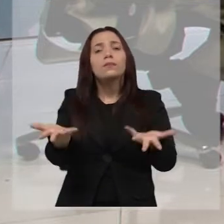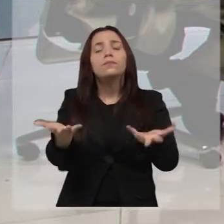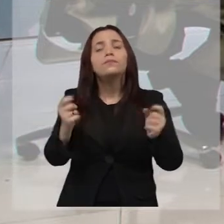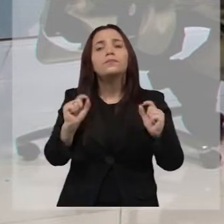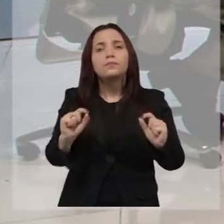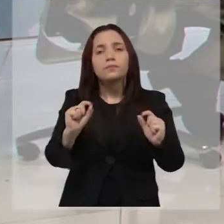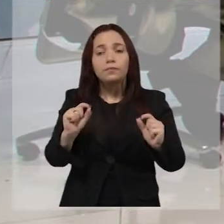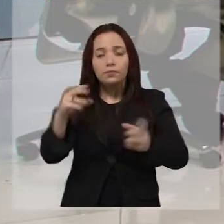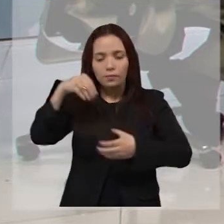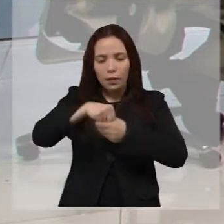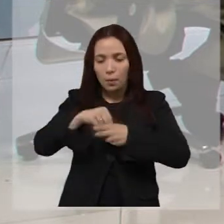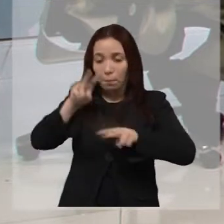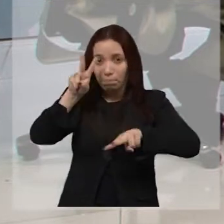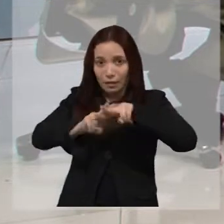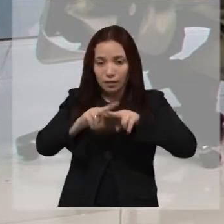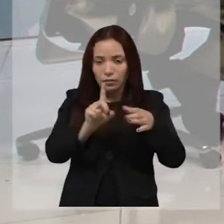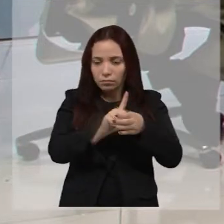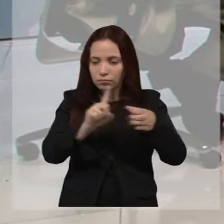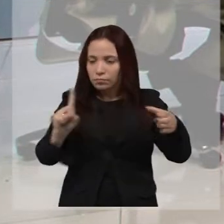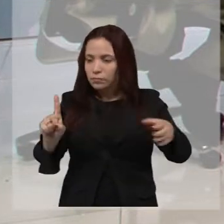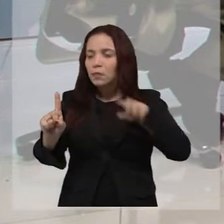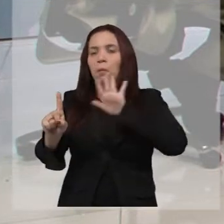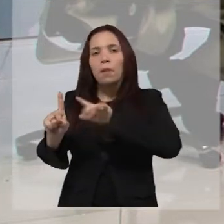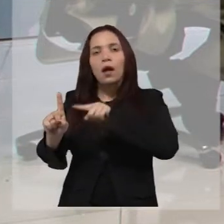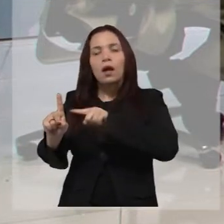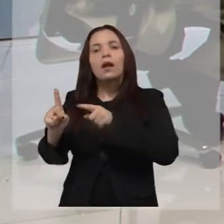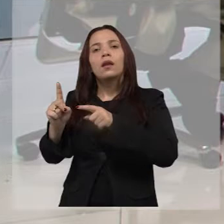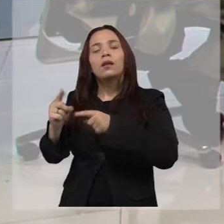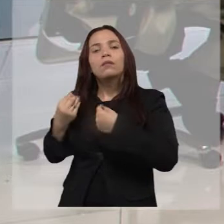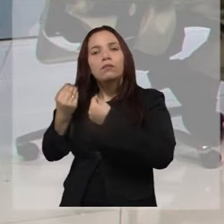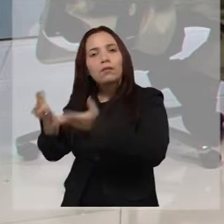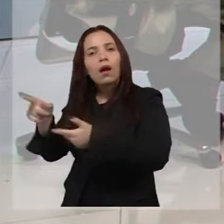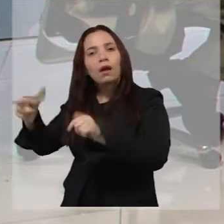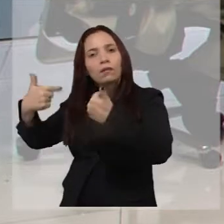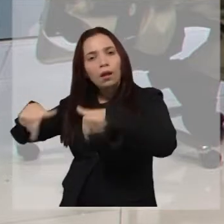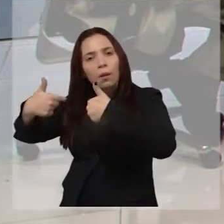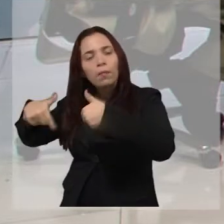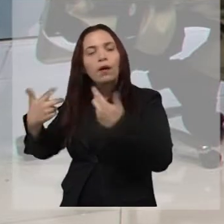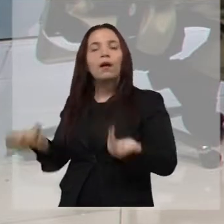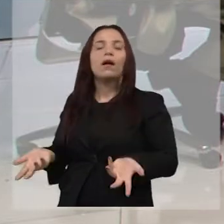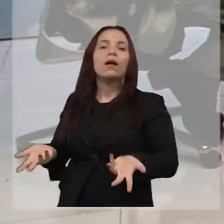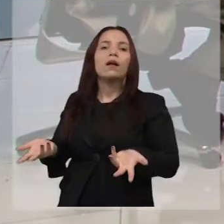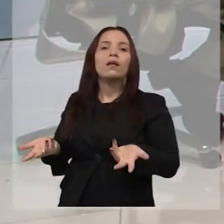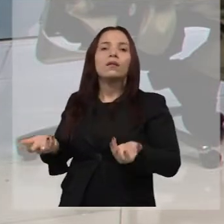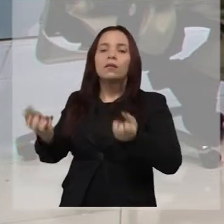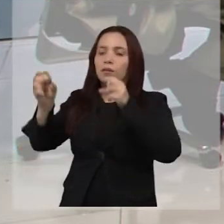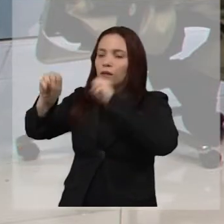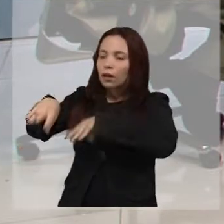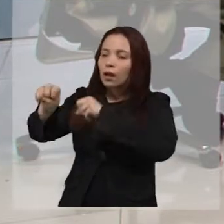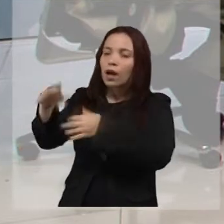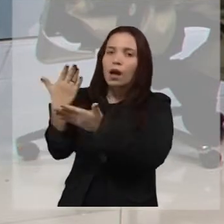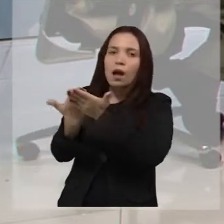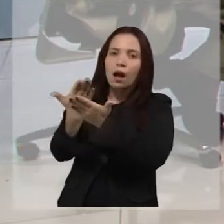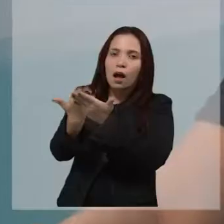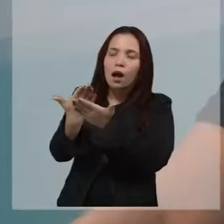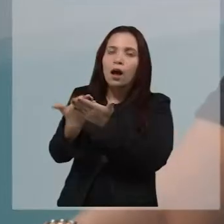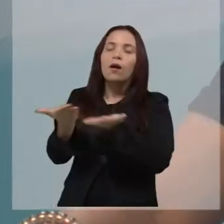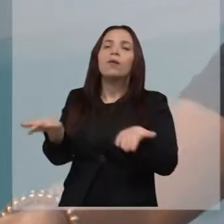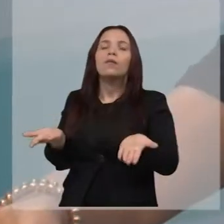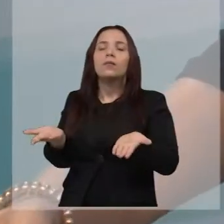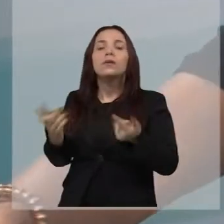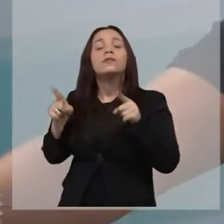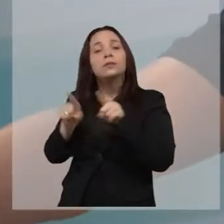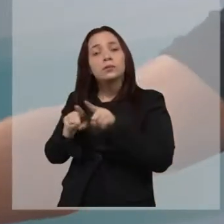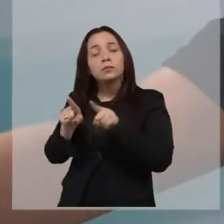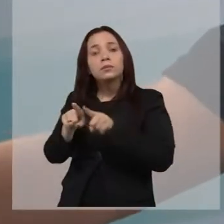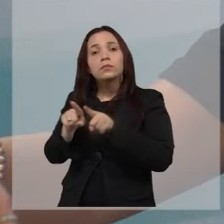proporcionar a ele um ambiente de cidadão. Como? O trabalho, né, ele se sente ocupado e útil, a educação formal, e